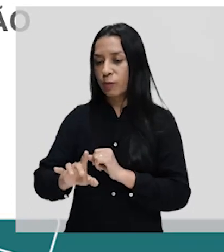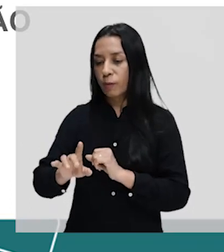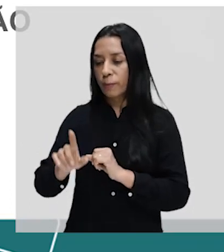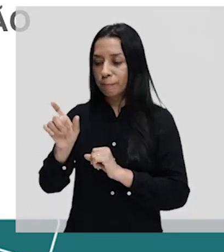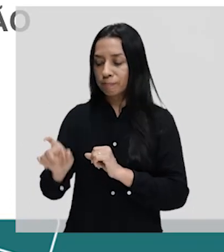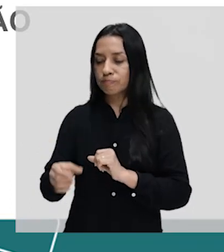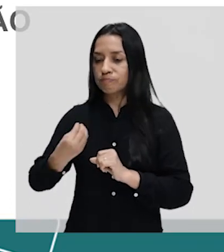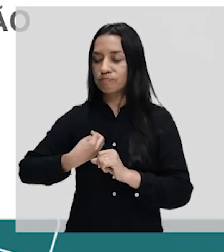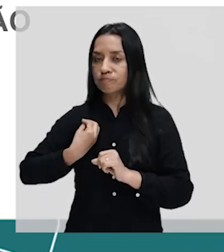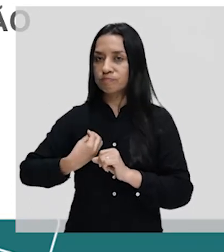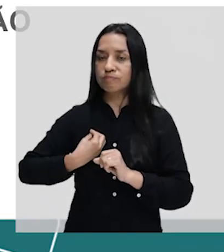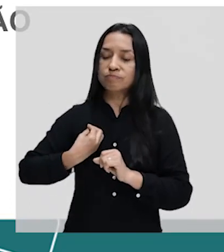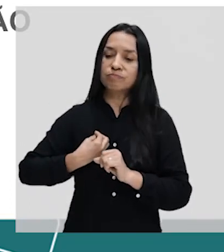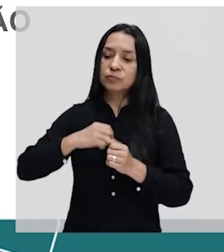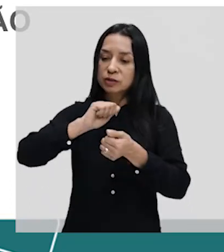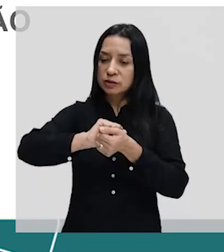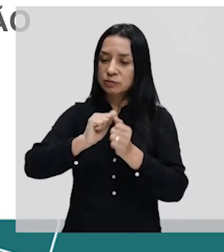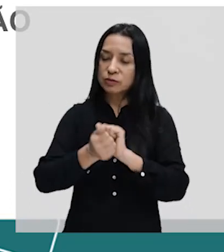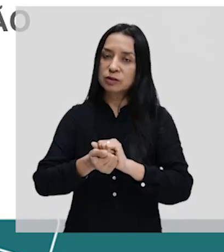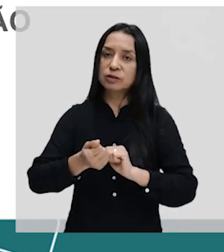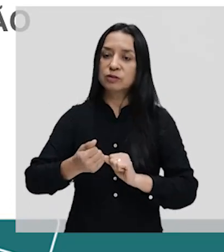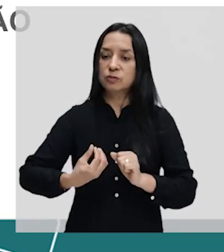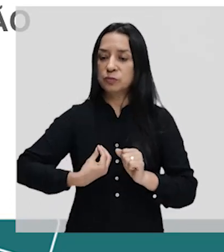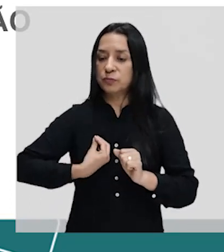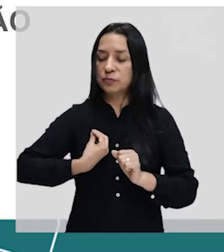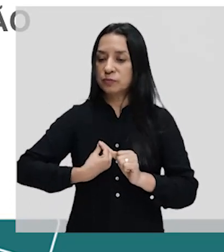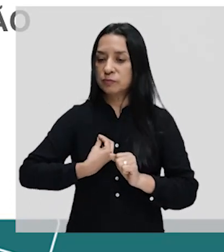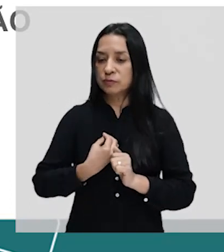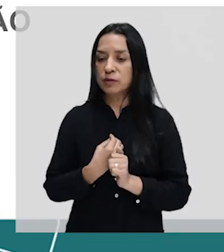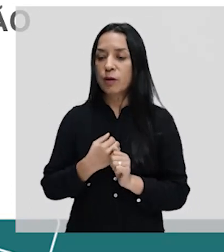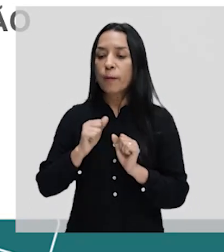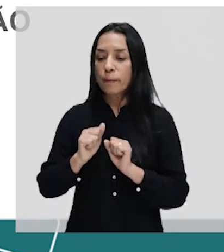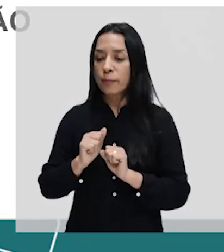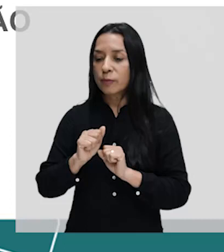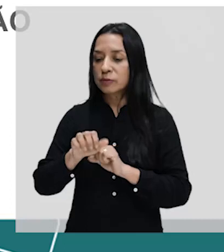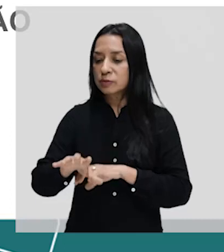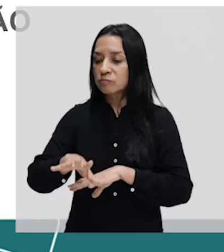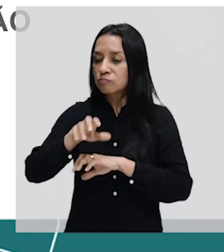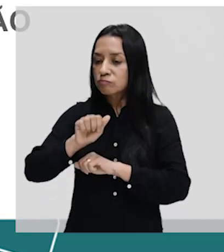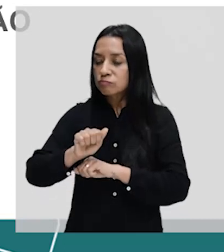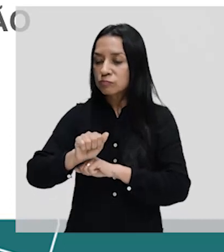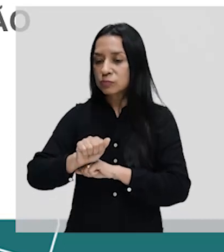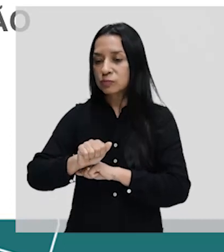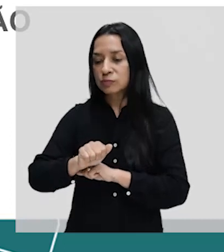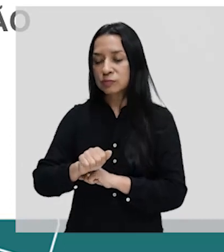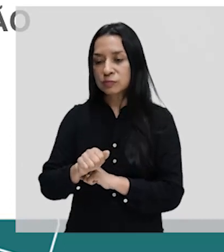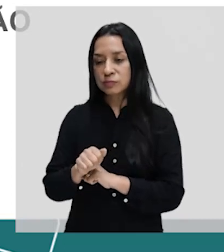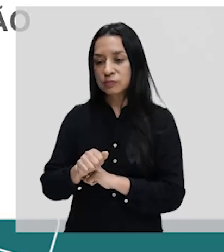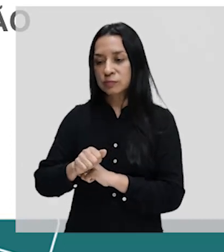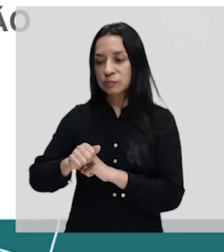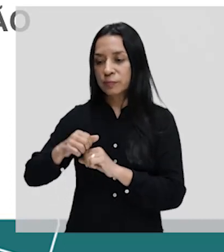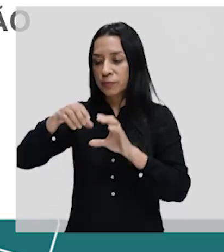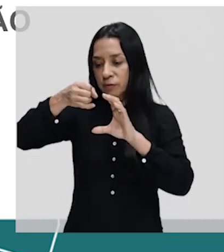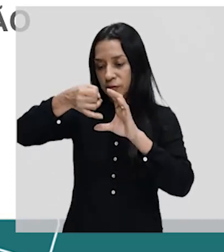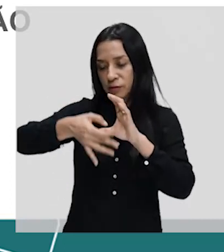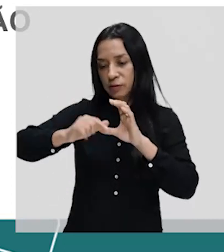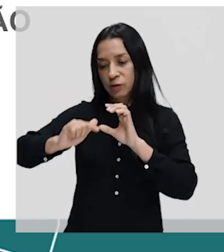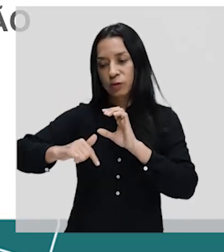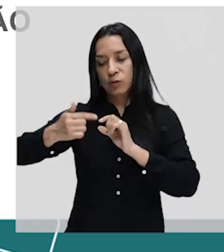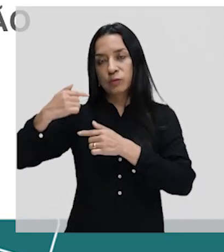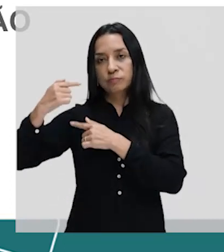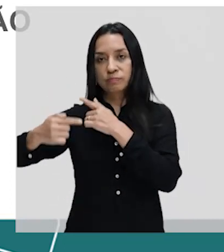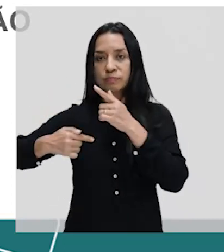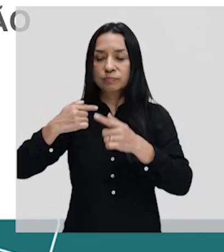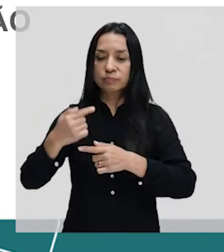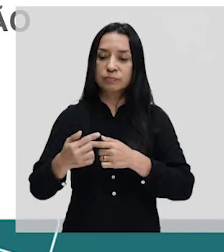adaptados sobrevivam e possam transmitir essa característica, né, para a descendência, tá, pessoal?